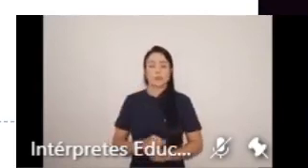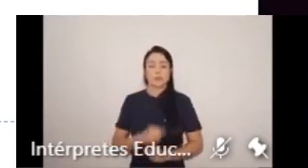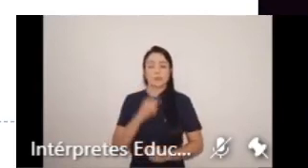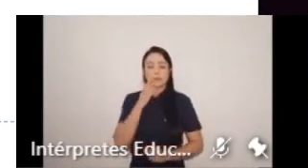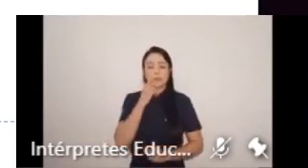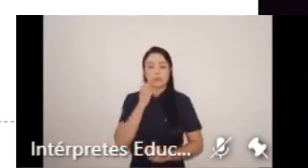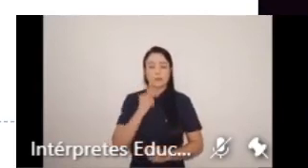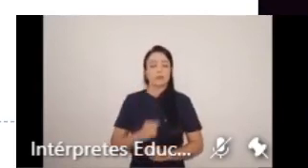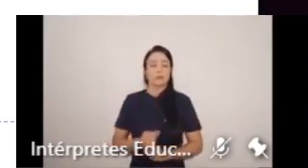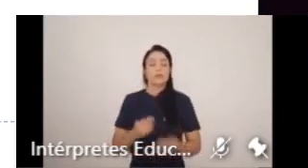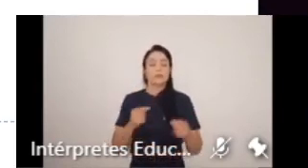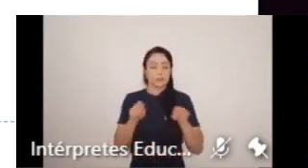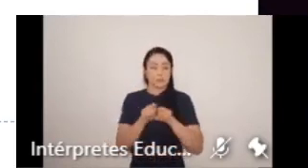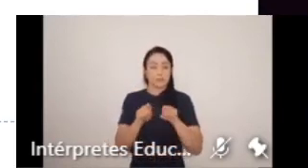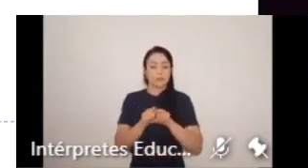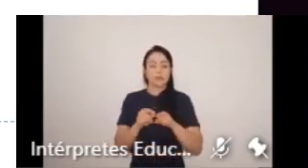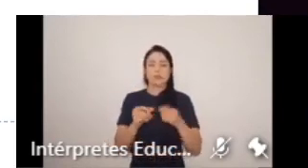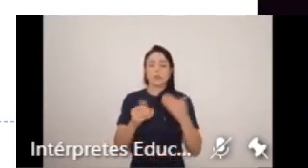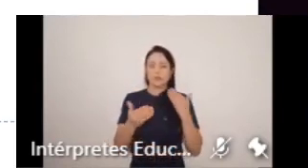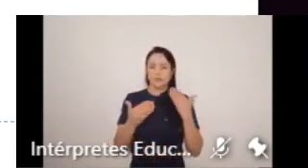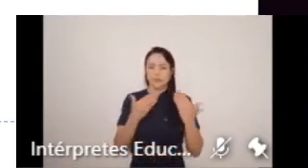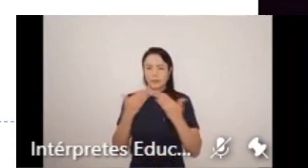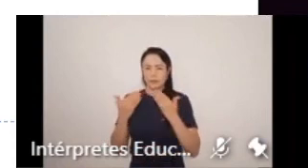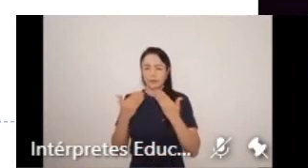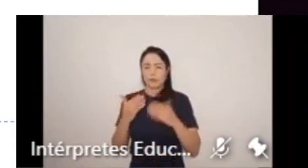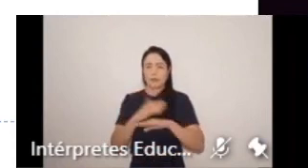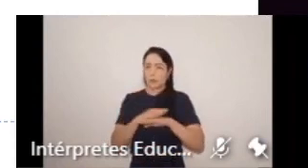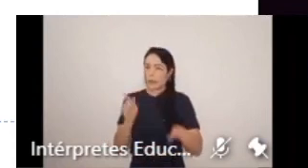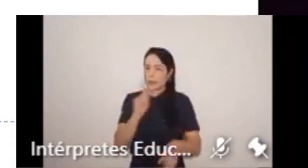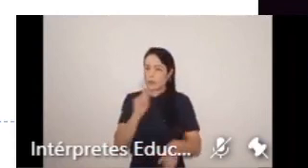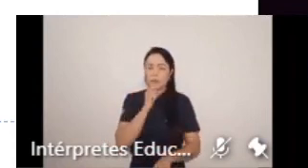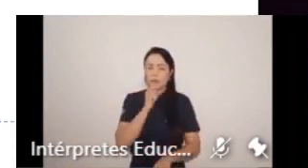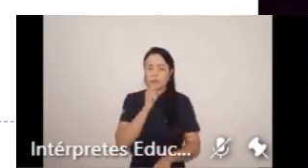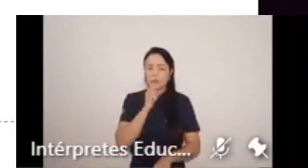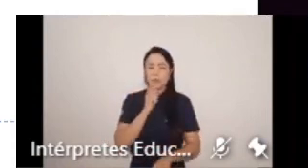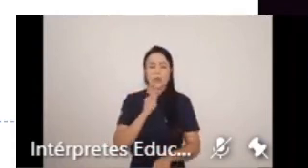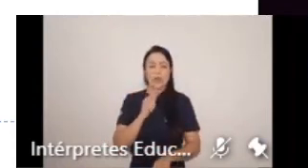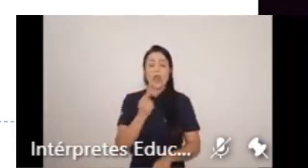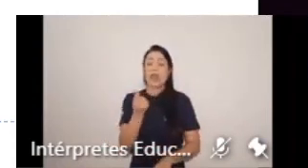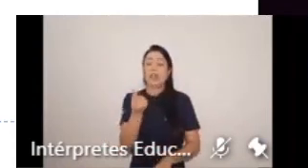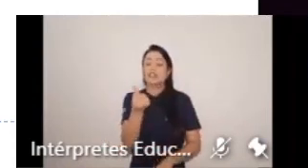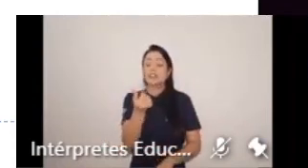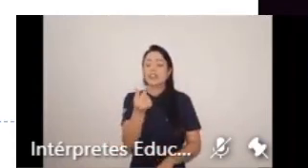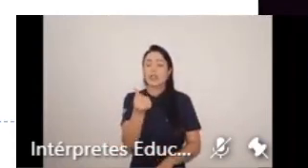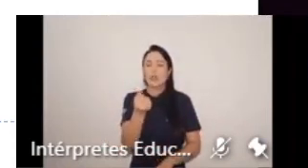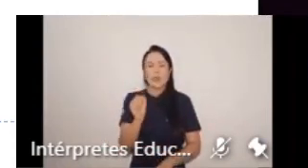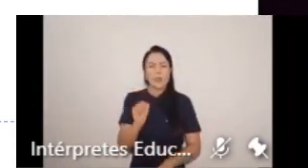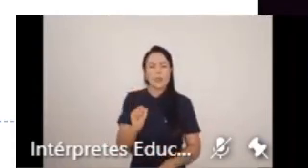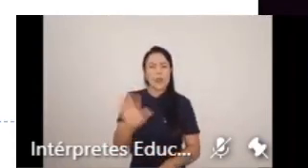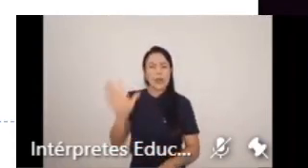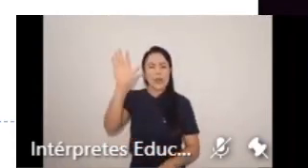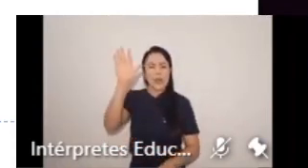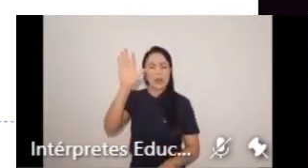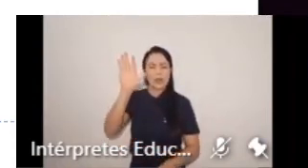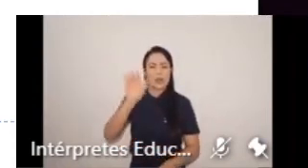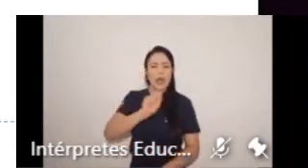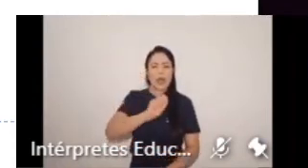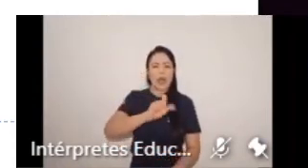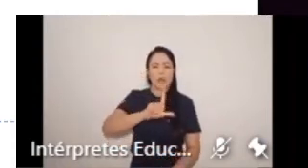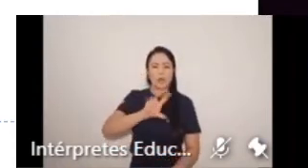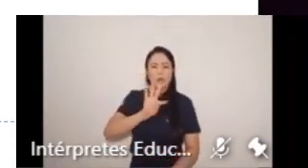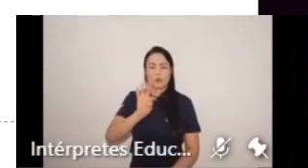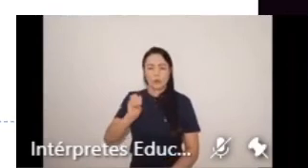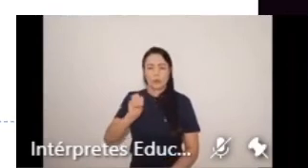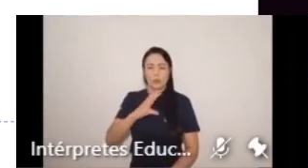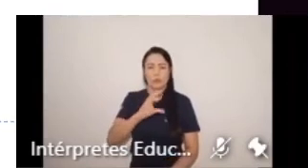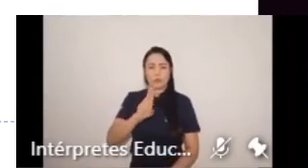Há também uma discussão que não terminou sobre o fornecimento de medicamentos de alto custo, também não incorporados, que o julgamento